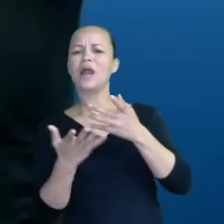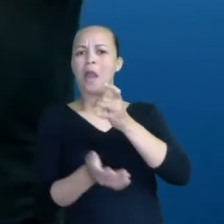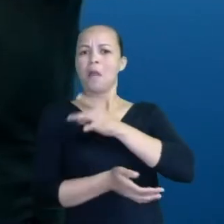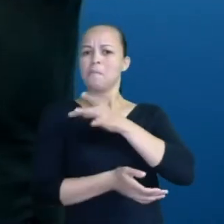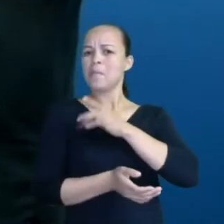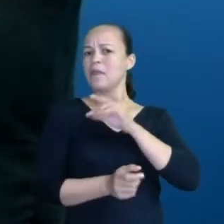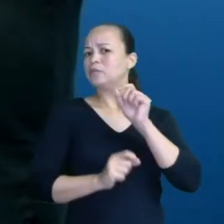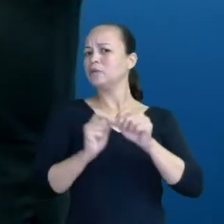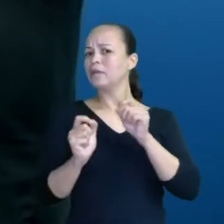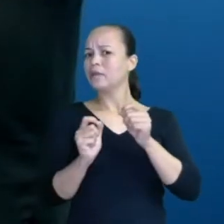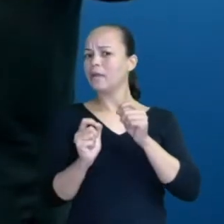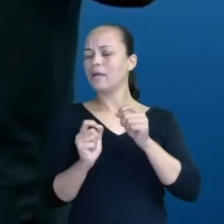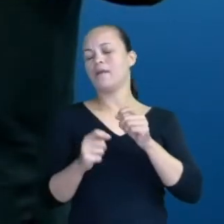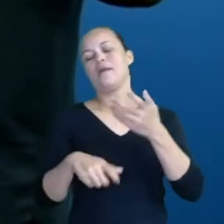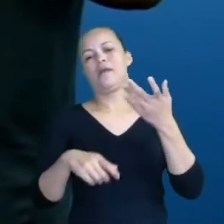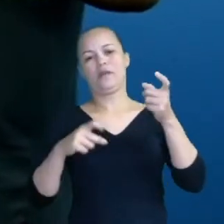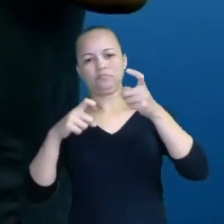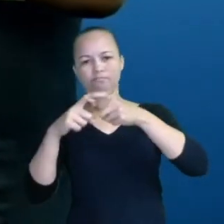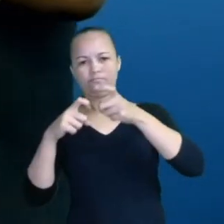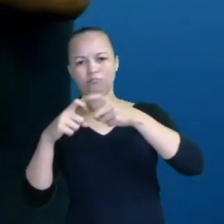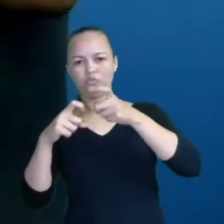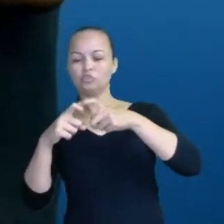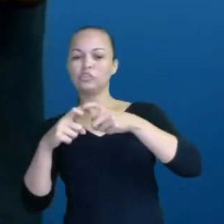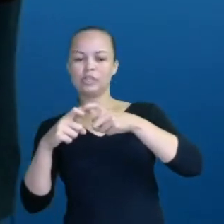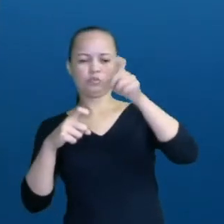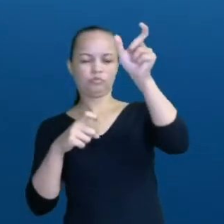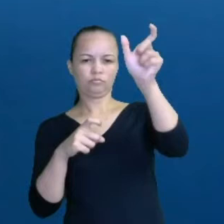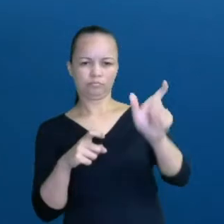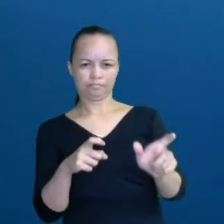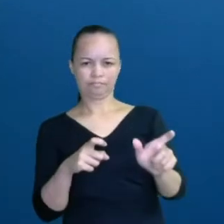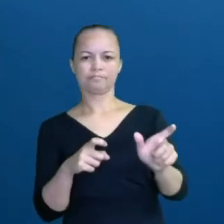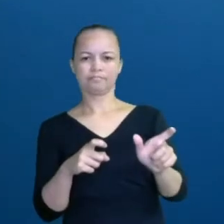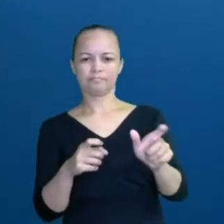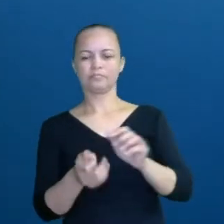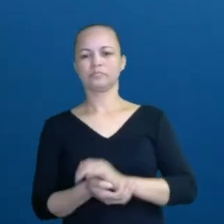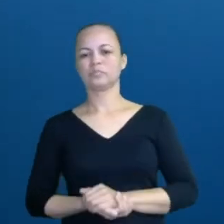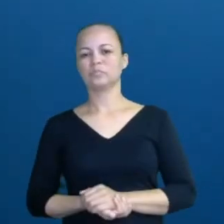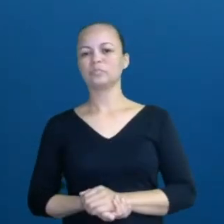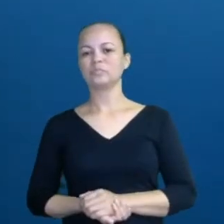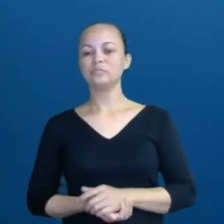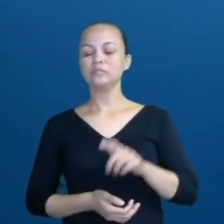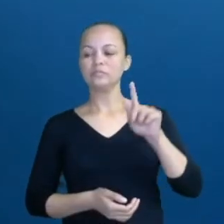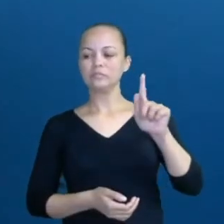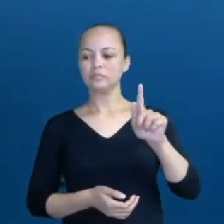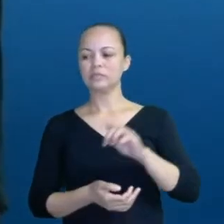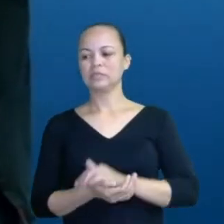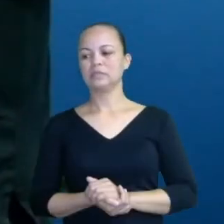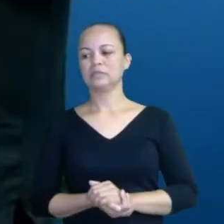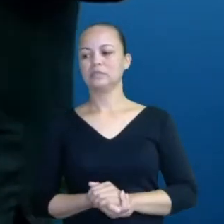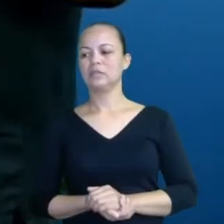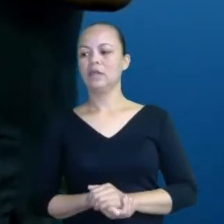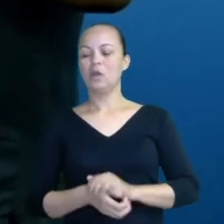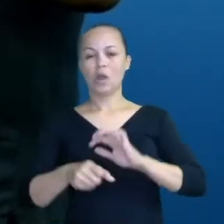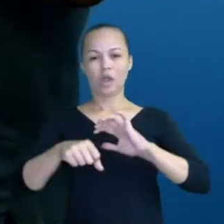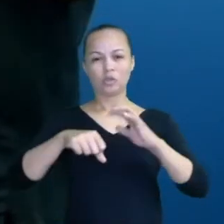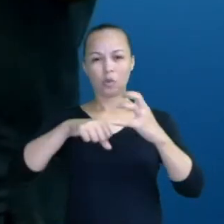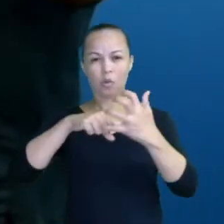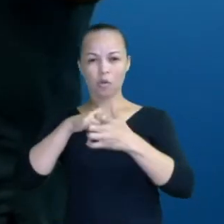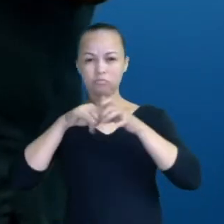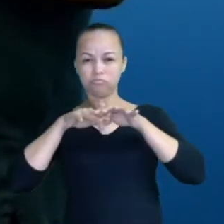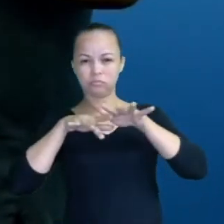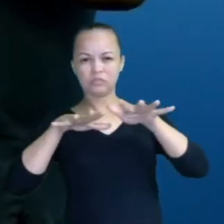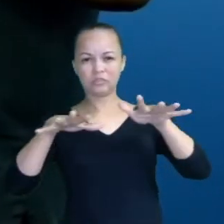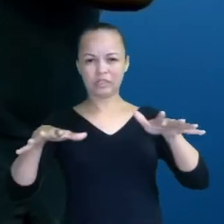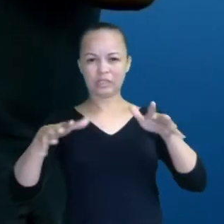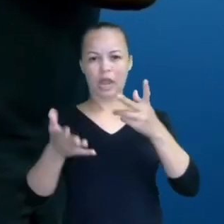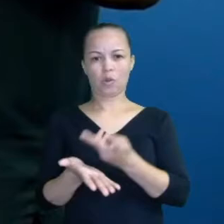A maior parte dos médicos é o sujeito da frase. Letra G. Muitos casos de coronavírus